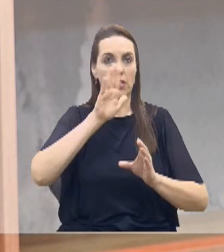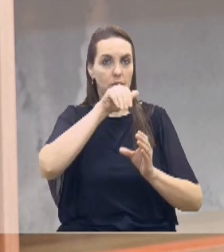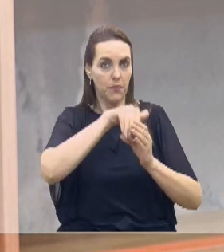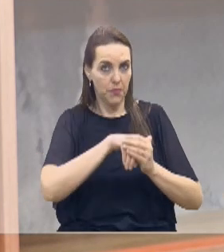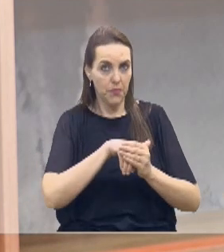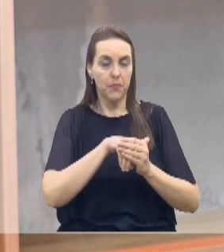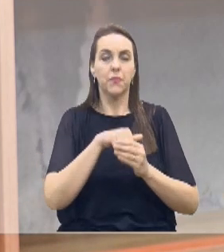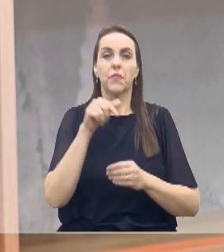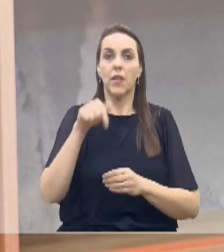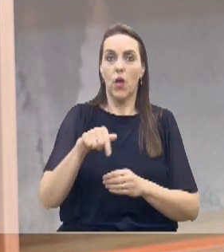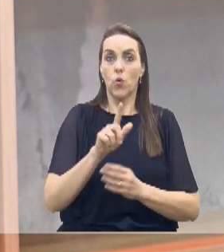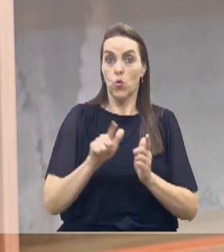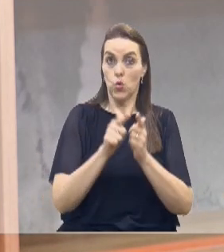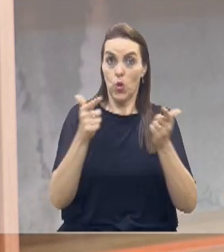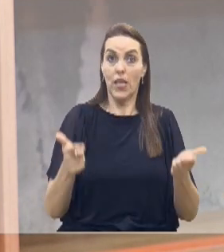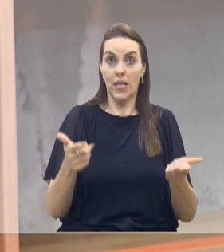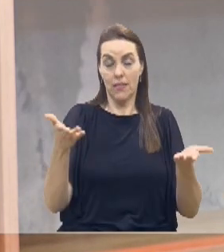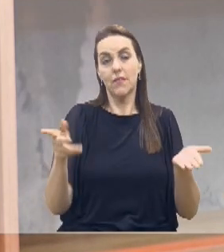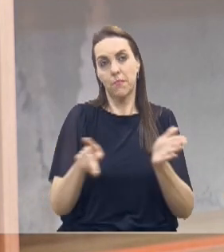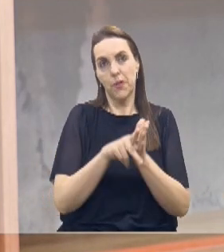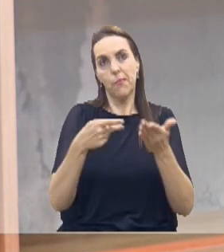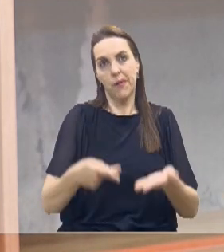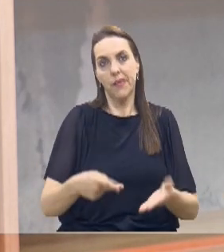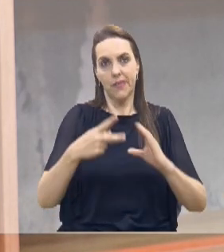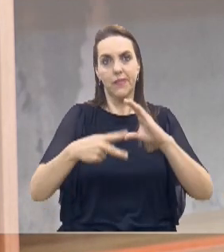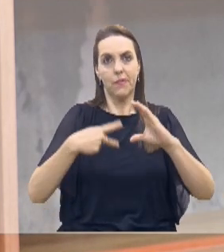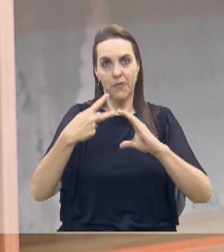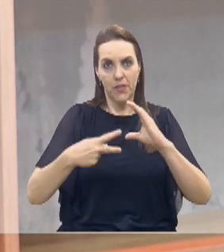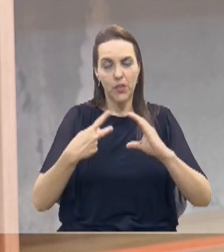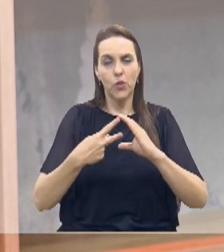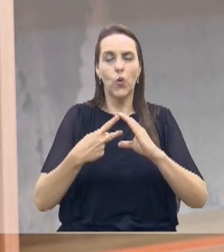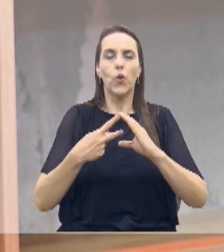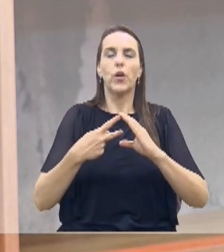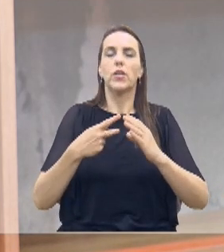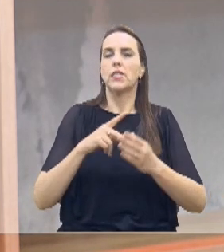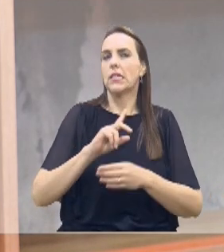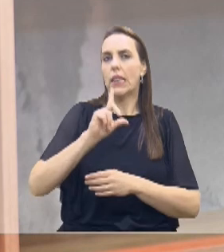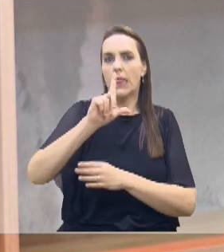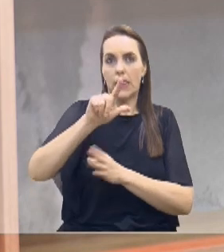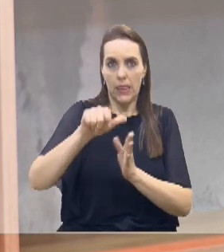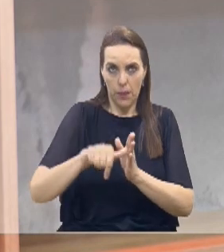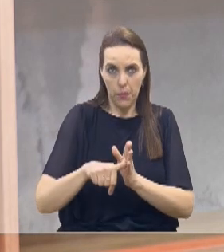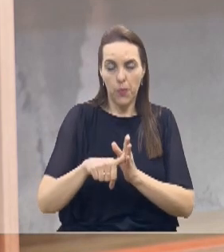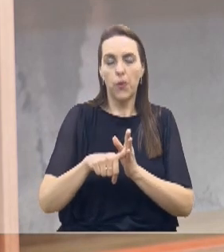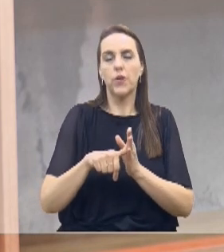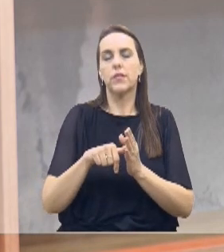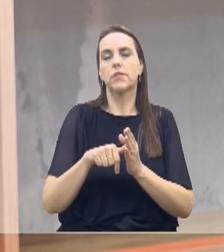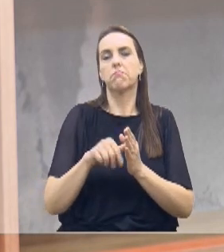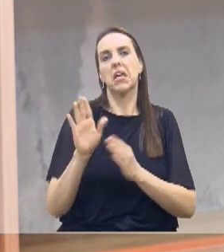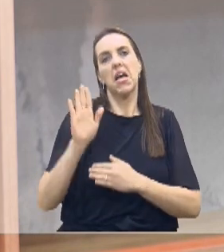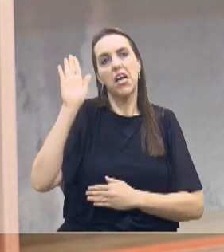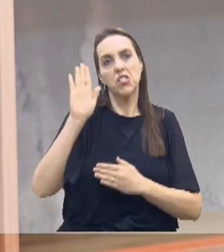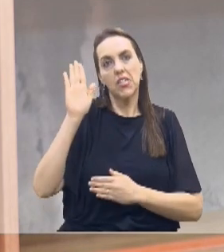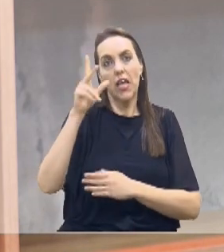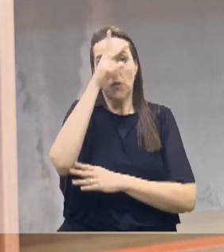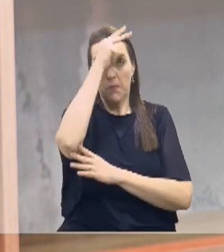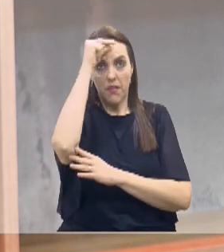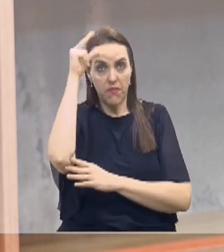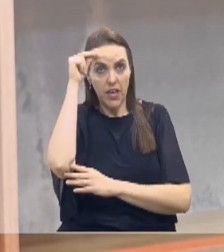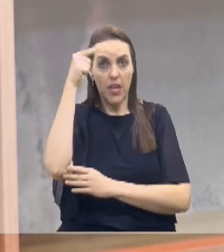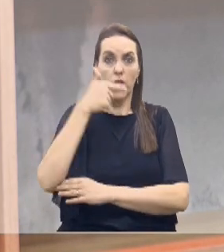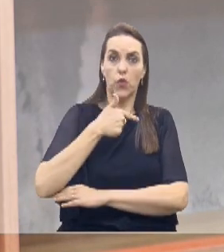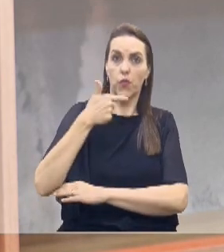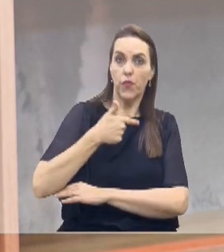segunda eleição consecutiva, os debates com prefeito, candidatos a prefeito, candidatos a vice, depois o